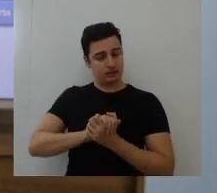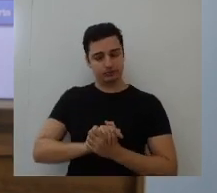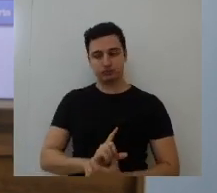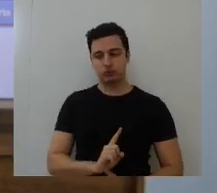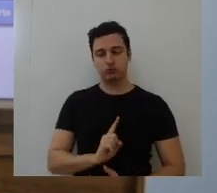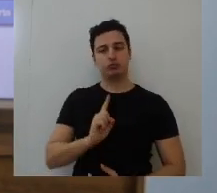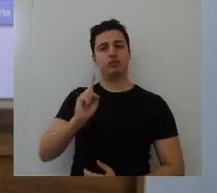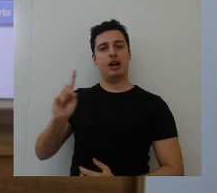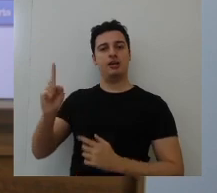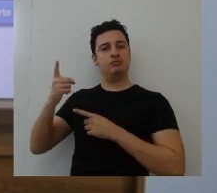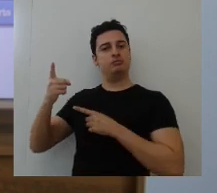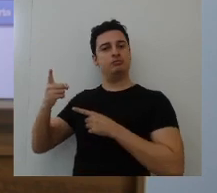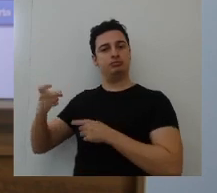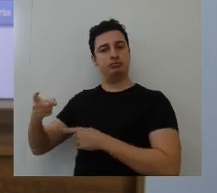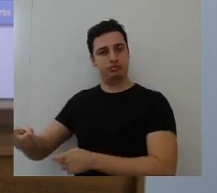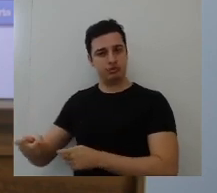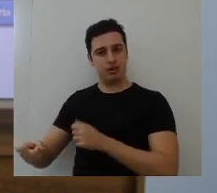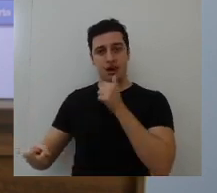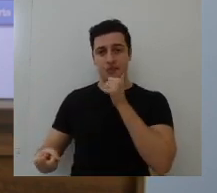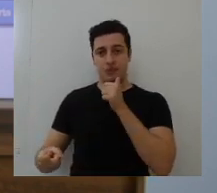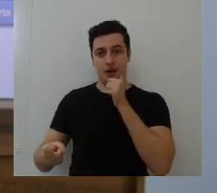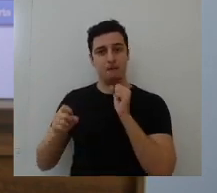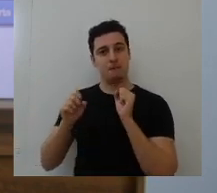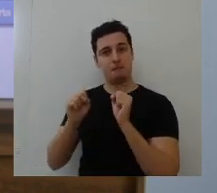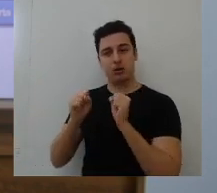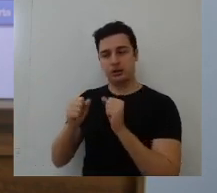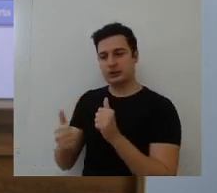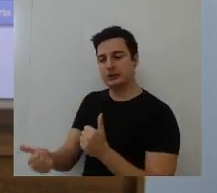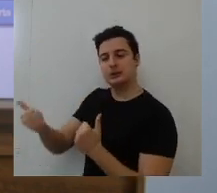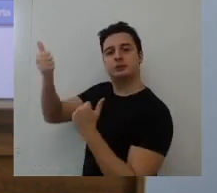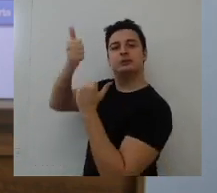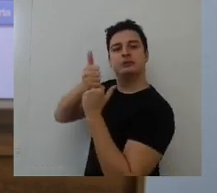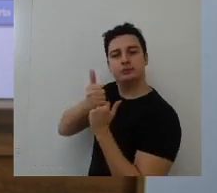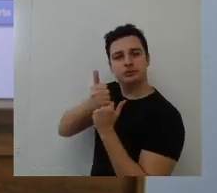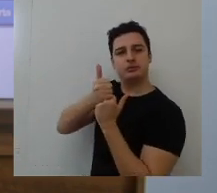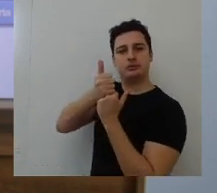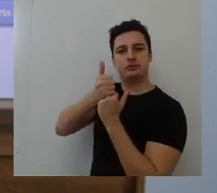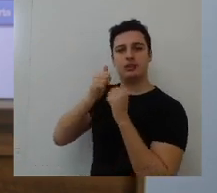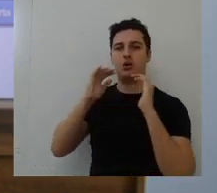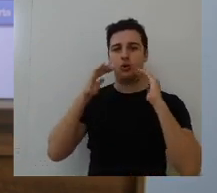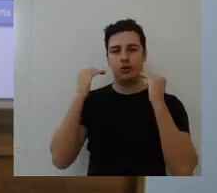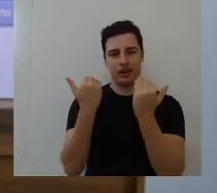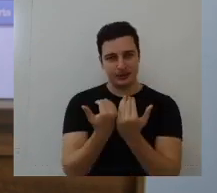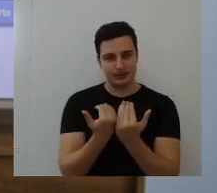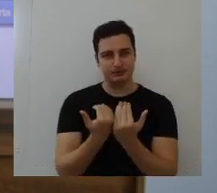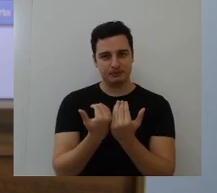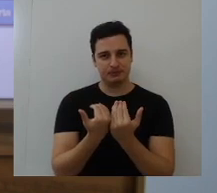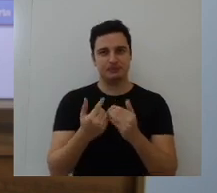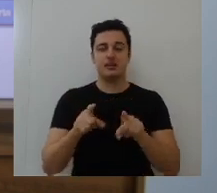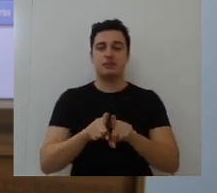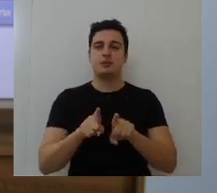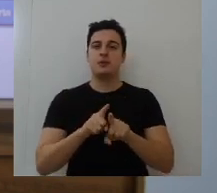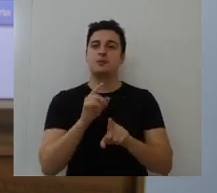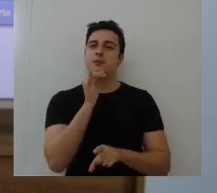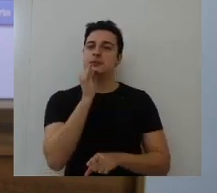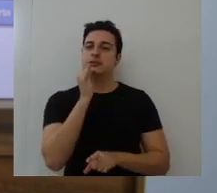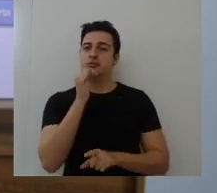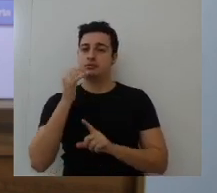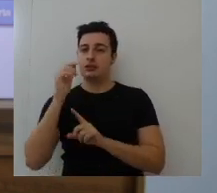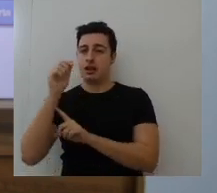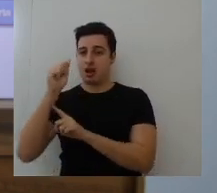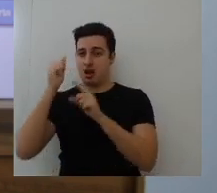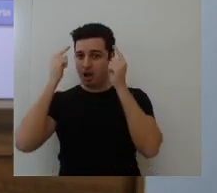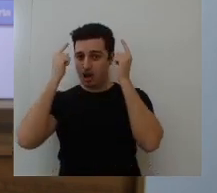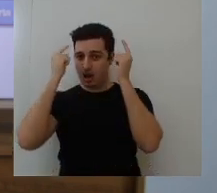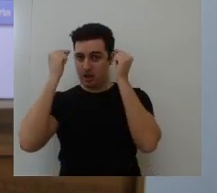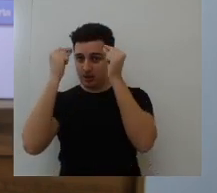nas assembleias, não é? Outra coisa interessante, em Atenas, se tinham jogos, as mulheres não podiam